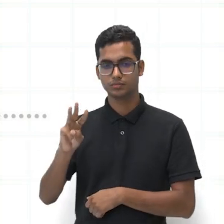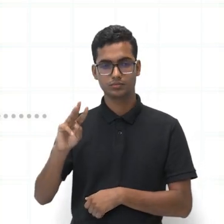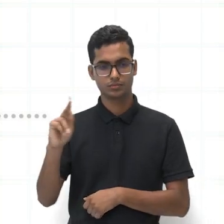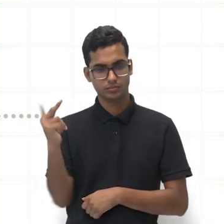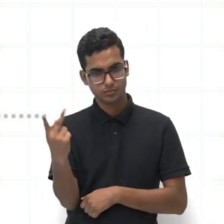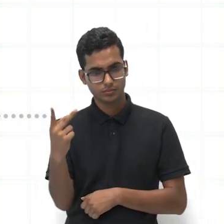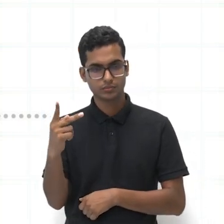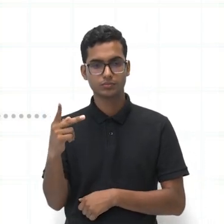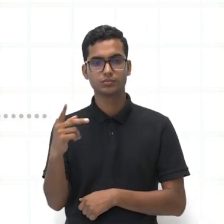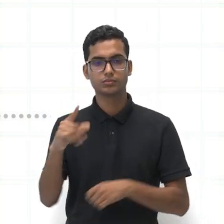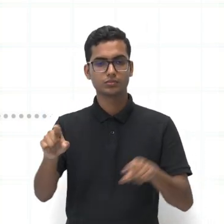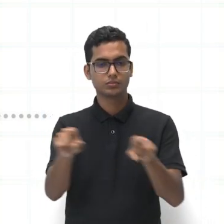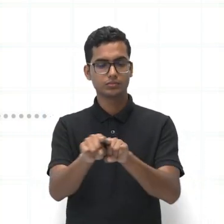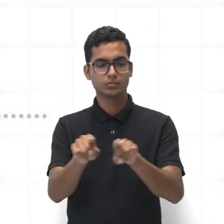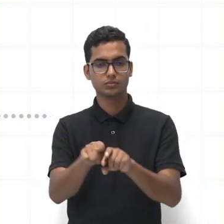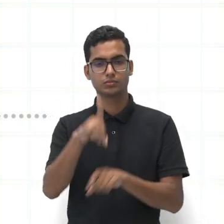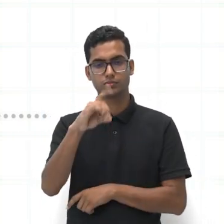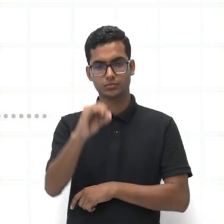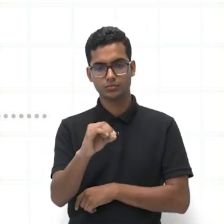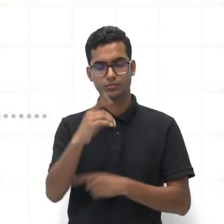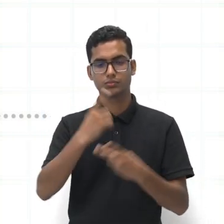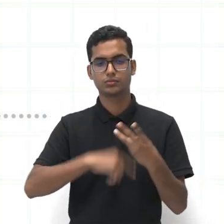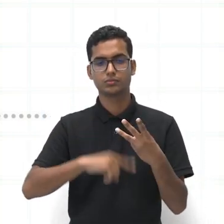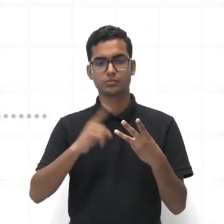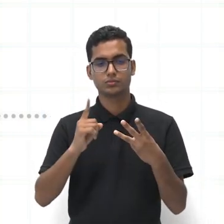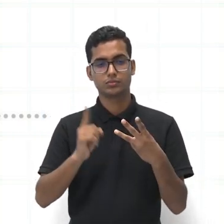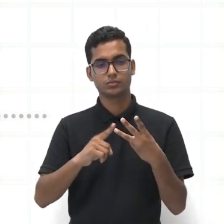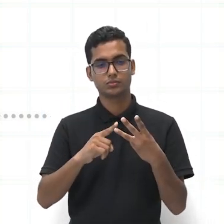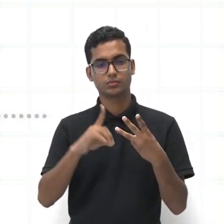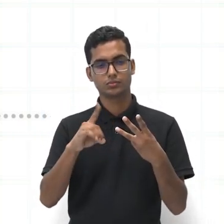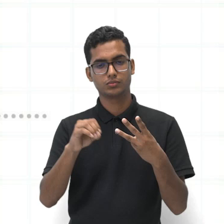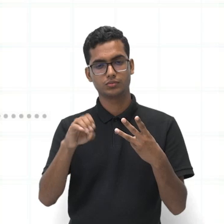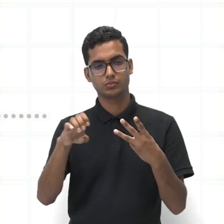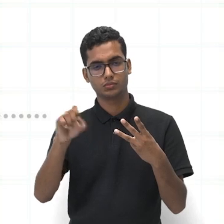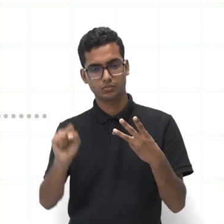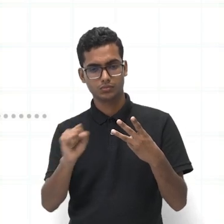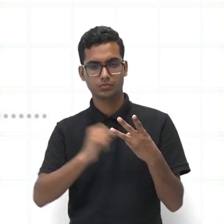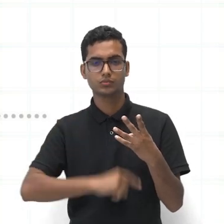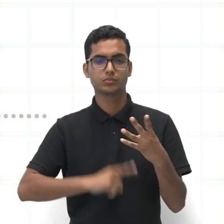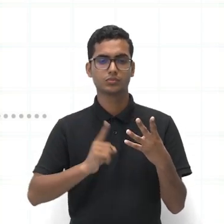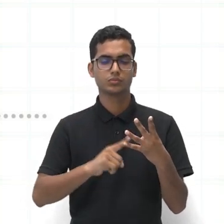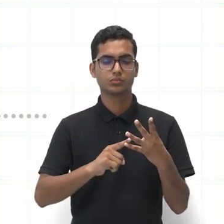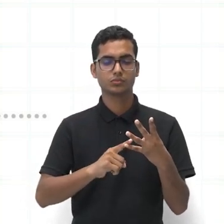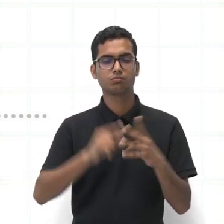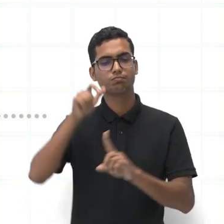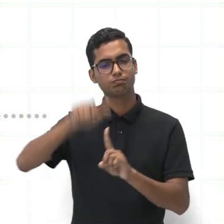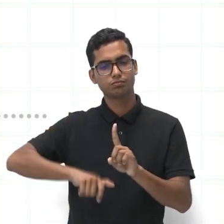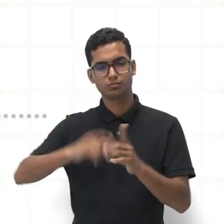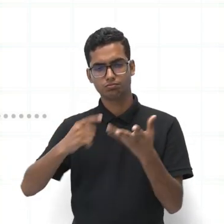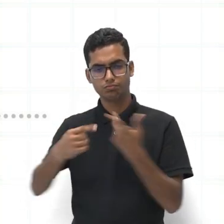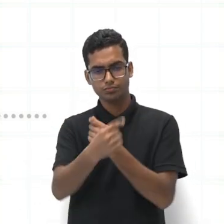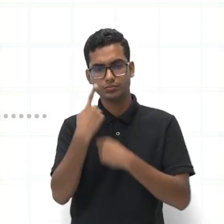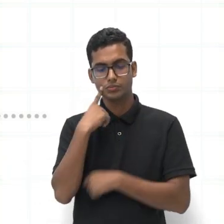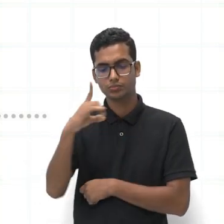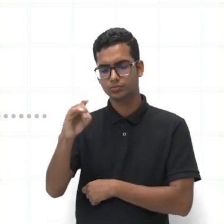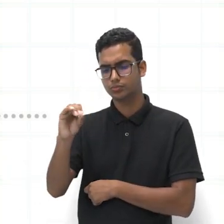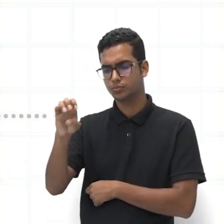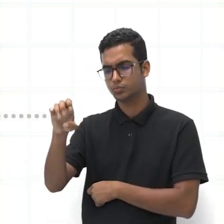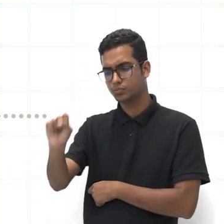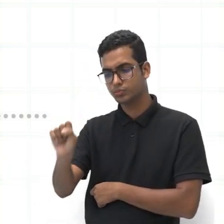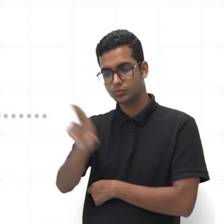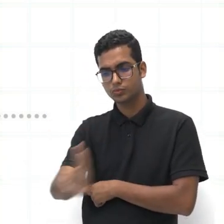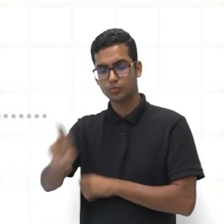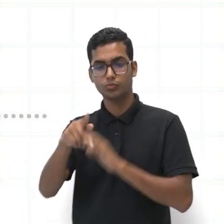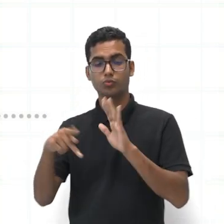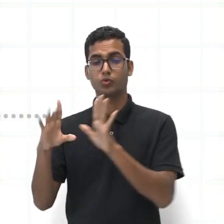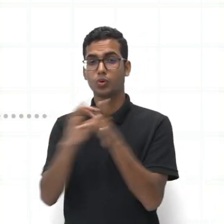do, mas também eu posso ter o does. O does, ele vai ser usado para tudo que